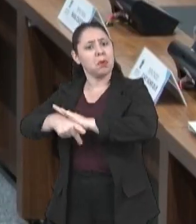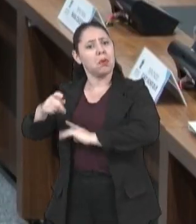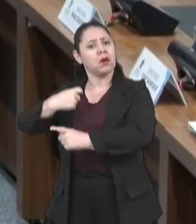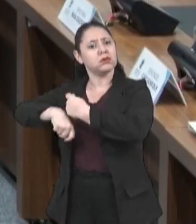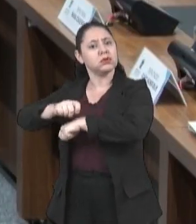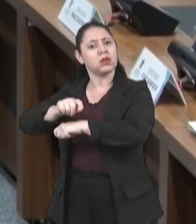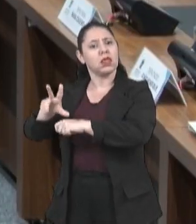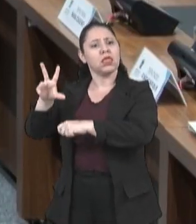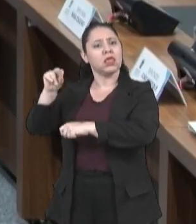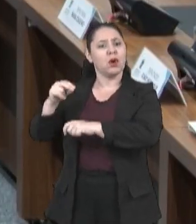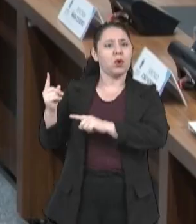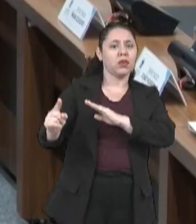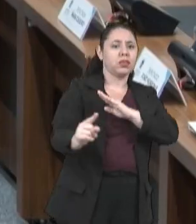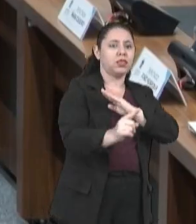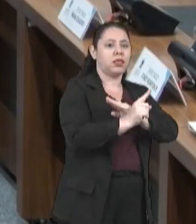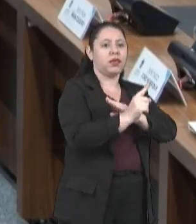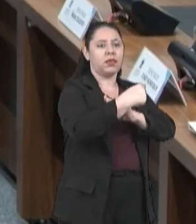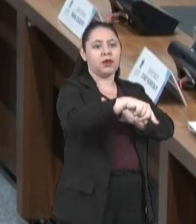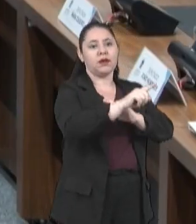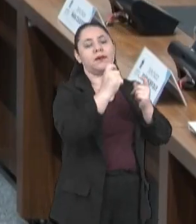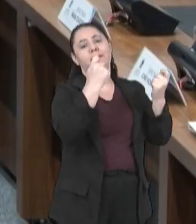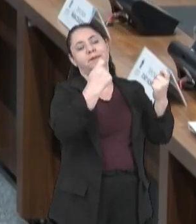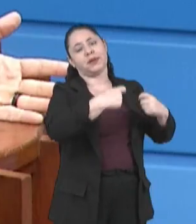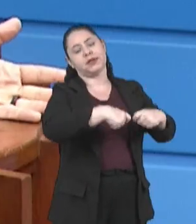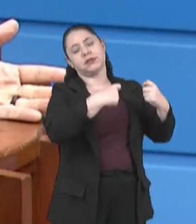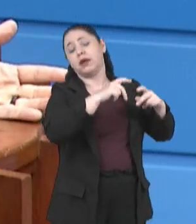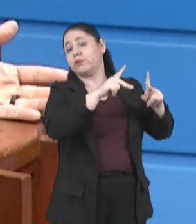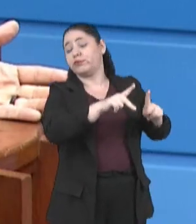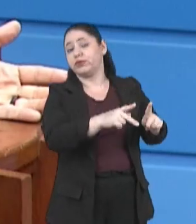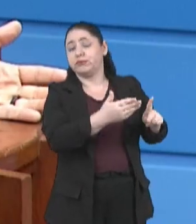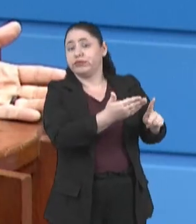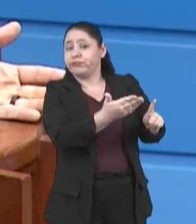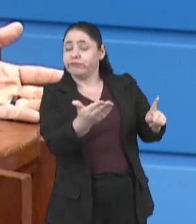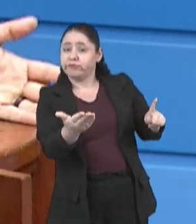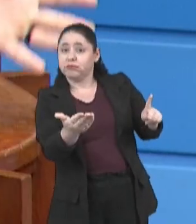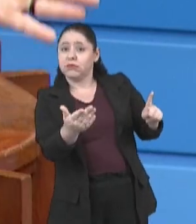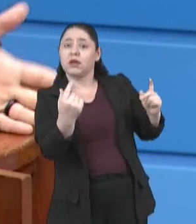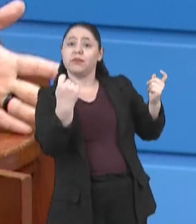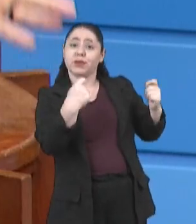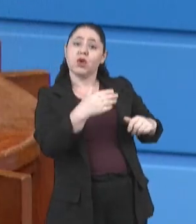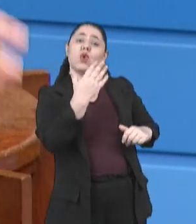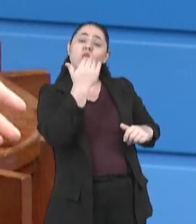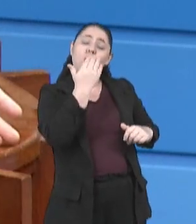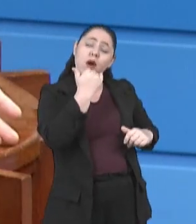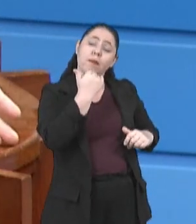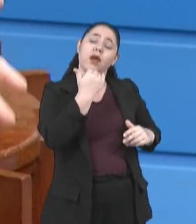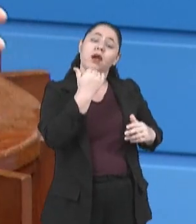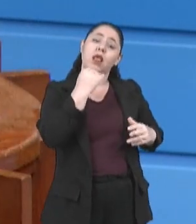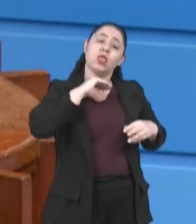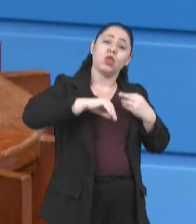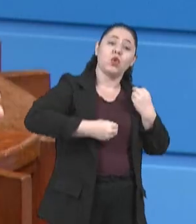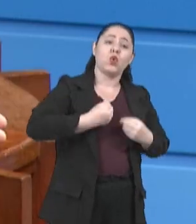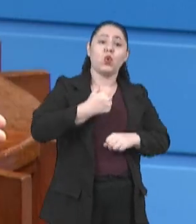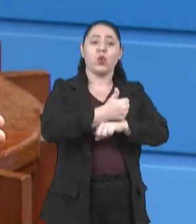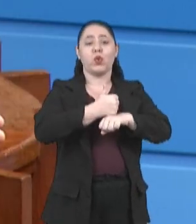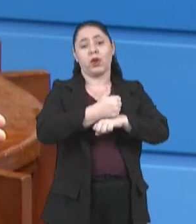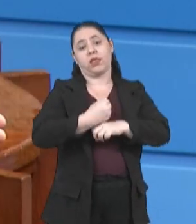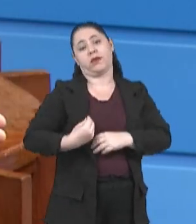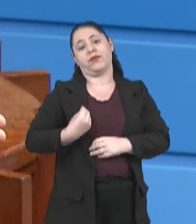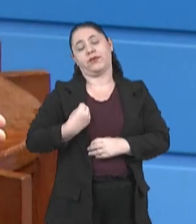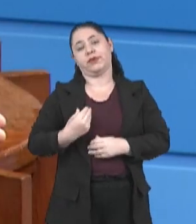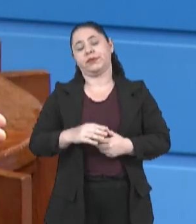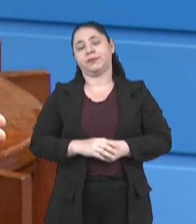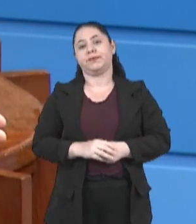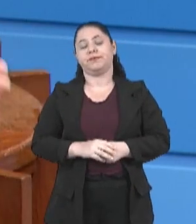economia e não atender às necessidades da população, que precisa comer, se alimentar, ter qualidade de